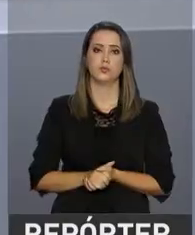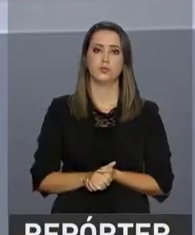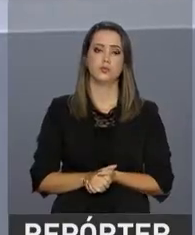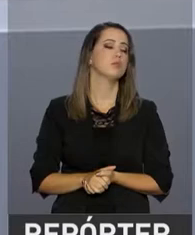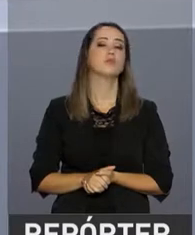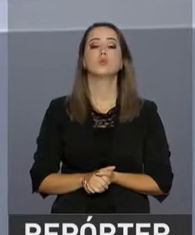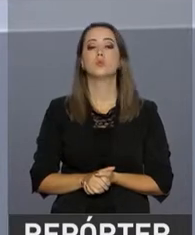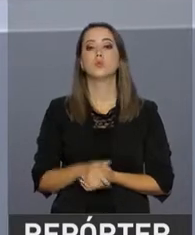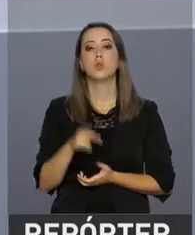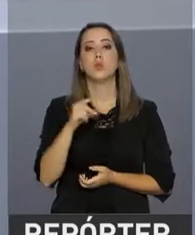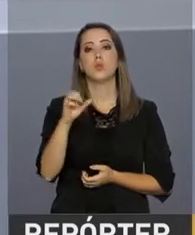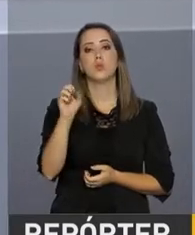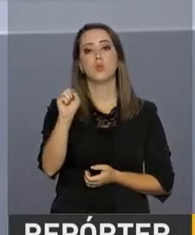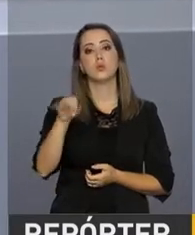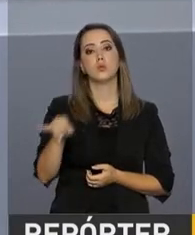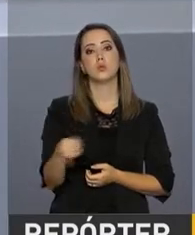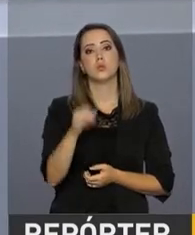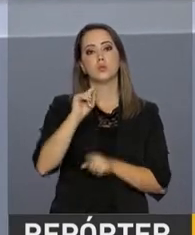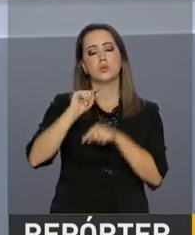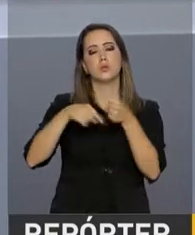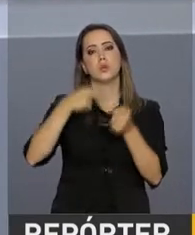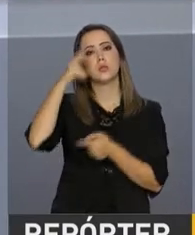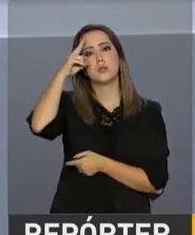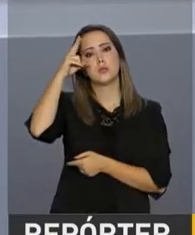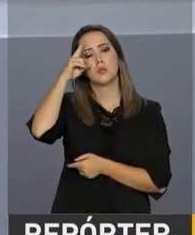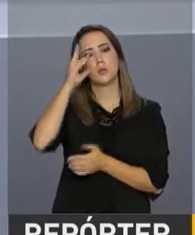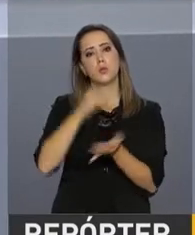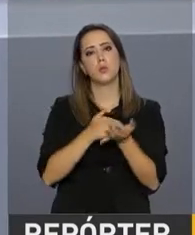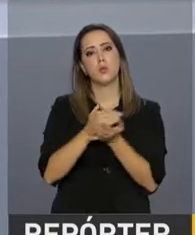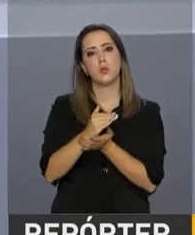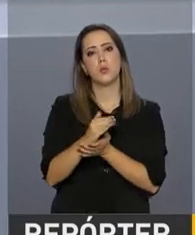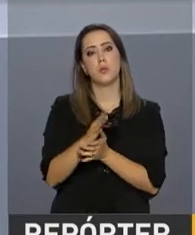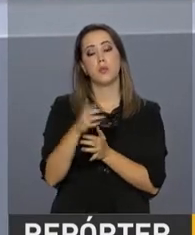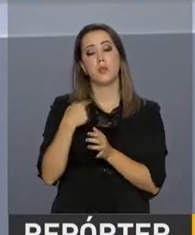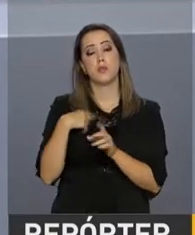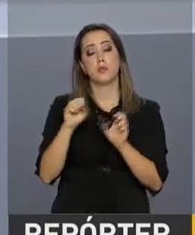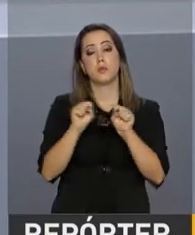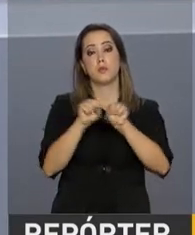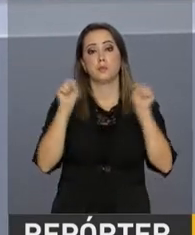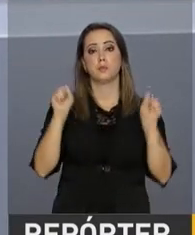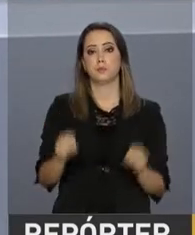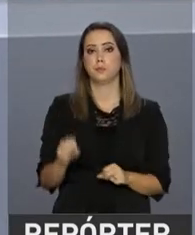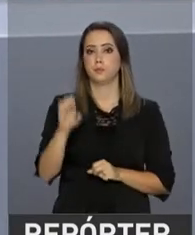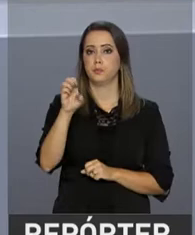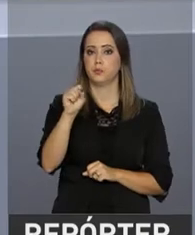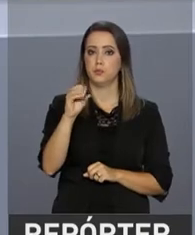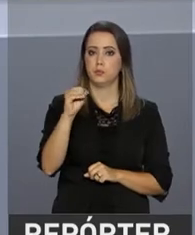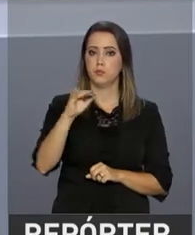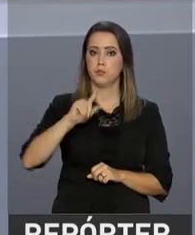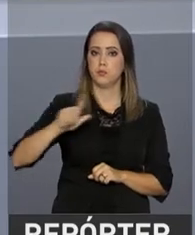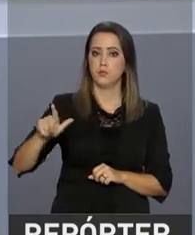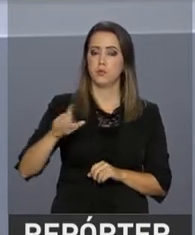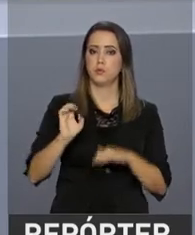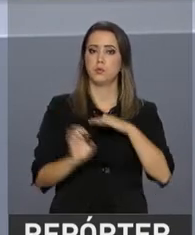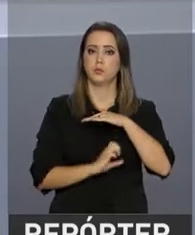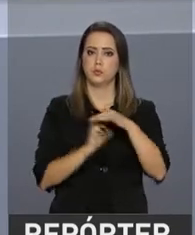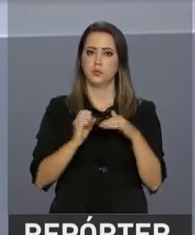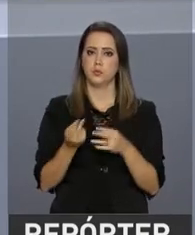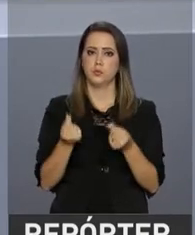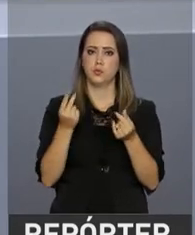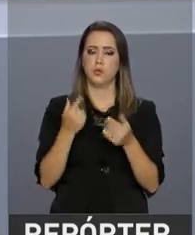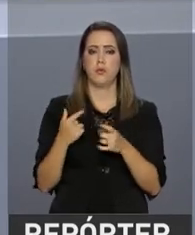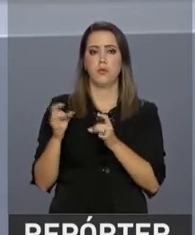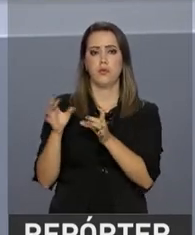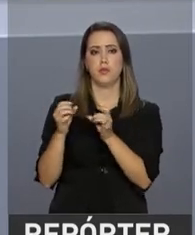no dia 8 de janeiro próxima segunda feira começa a implantação do e social para empresas aquelas com faturamento de mais